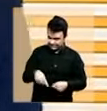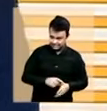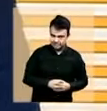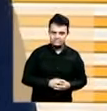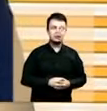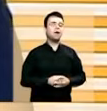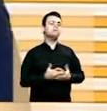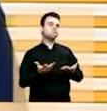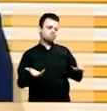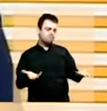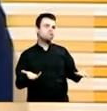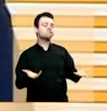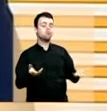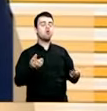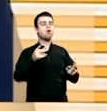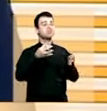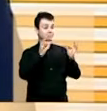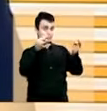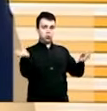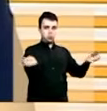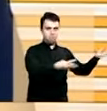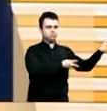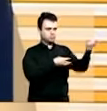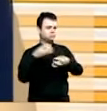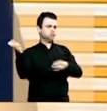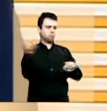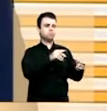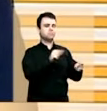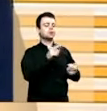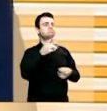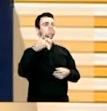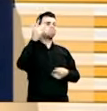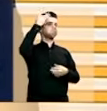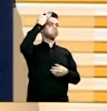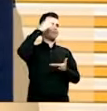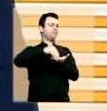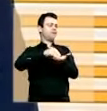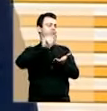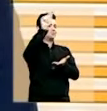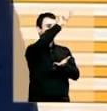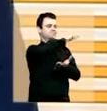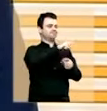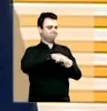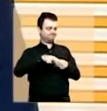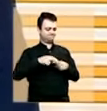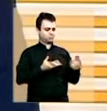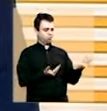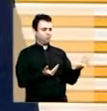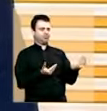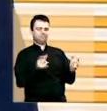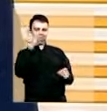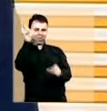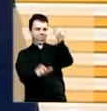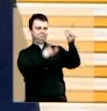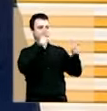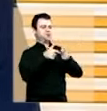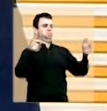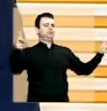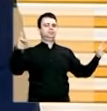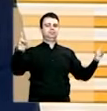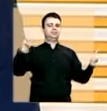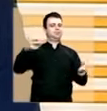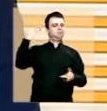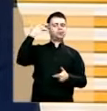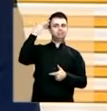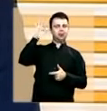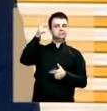de maturidade com essas novidades, né? Nós somos uma sociedade jovem, tudo acontecendo em menos de 10, 15 anos